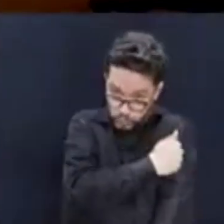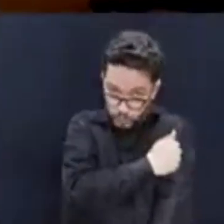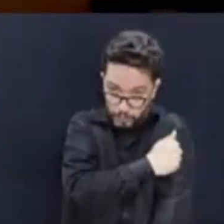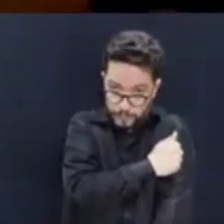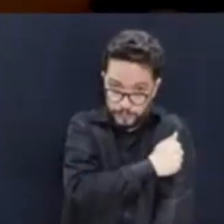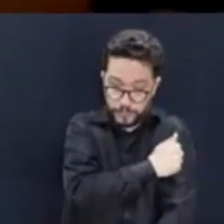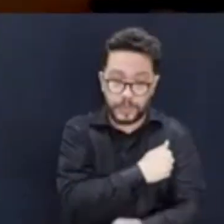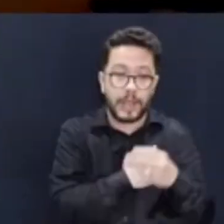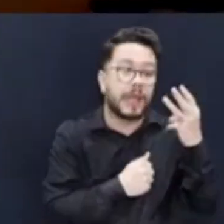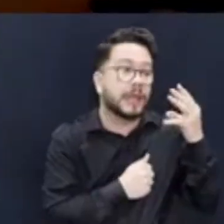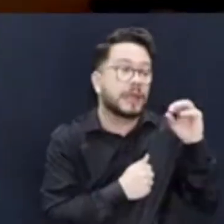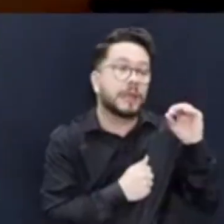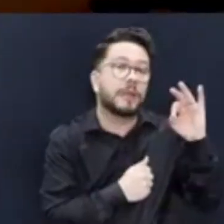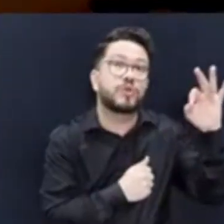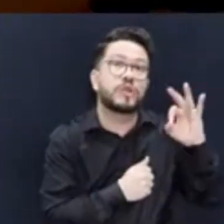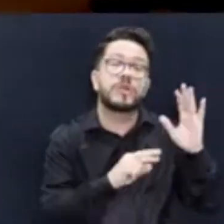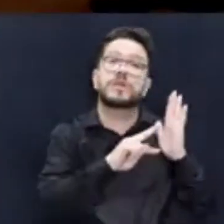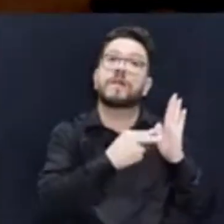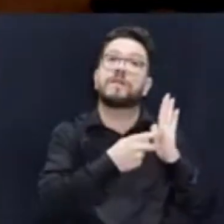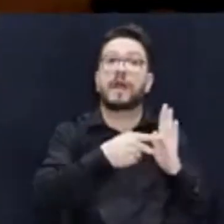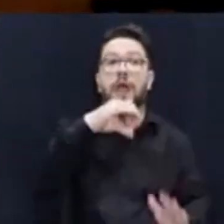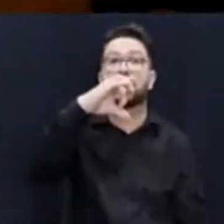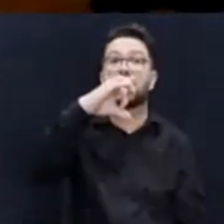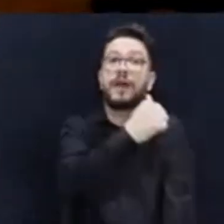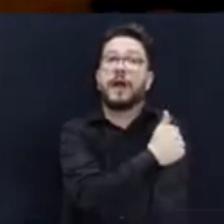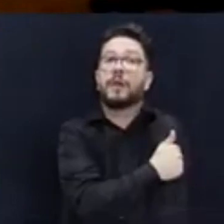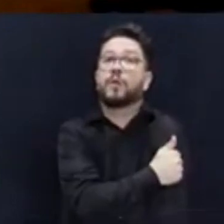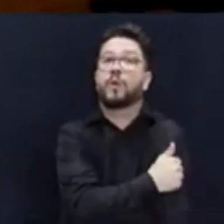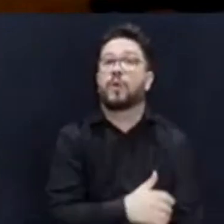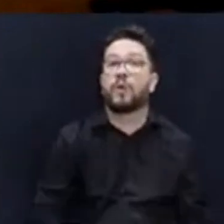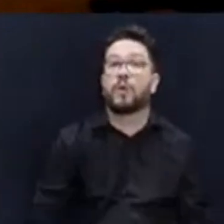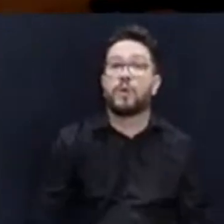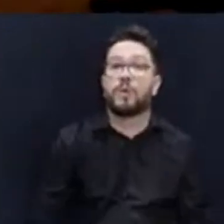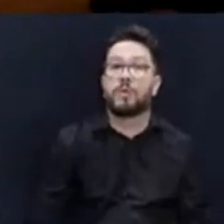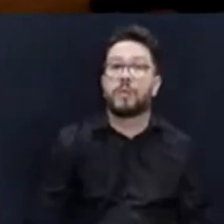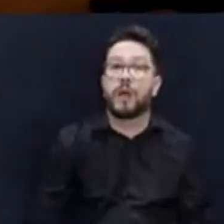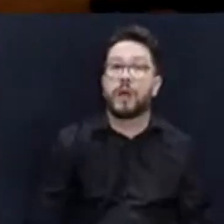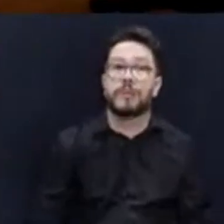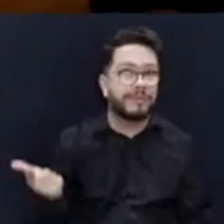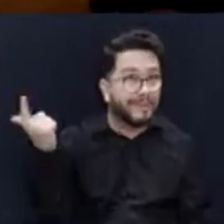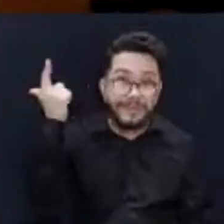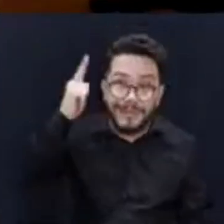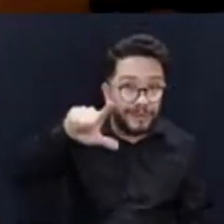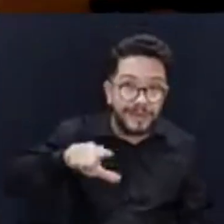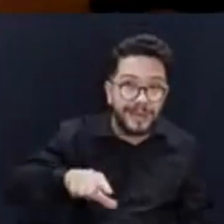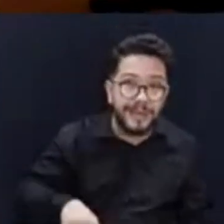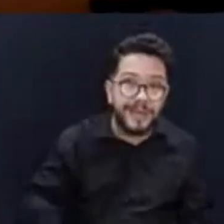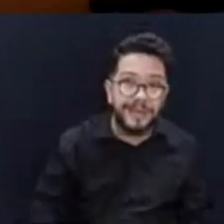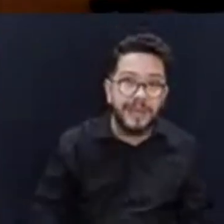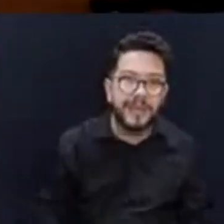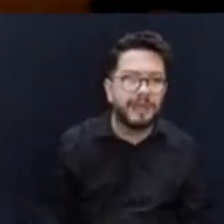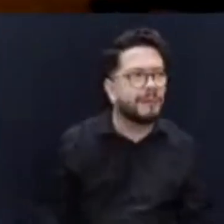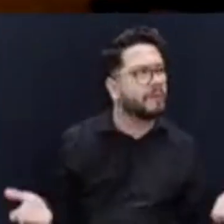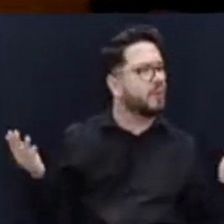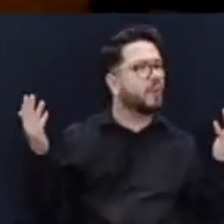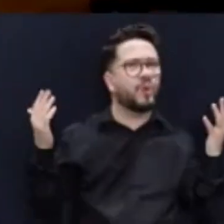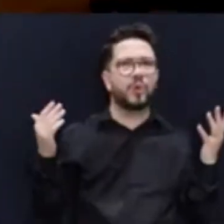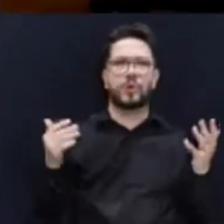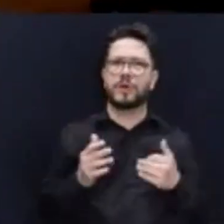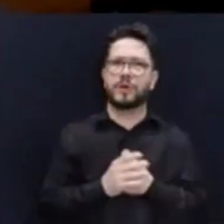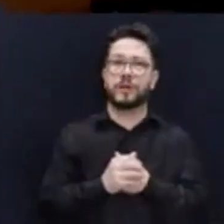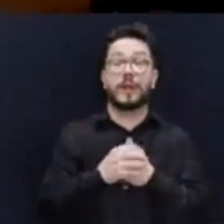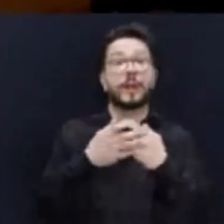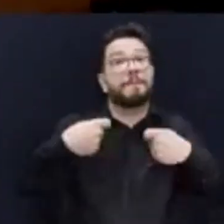e não conseguimos porque é que não o discurso de que as aulas serão retomadas após a